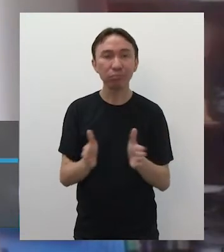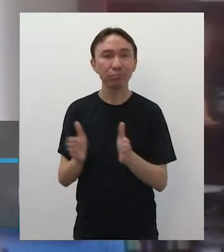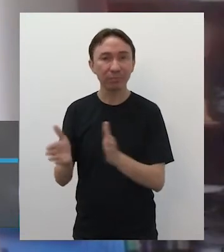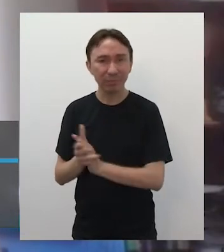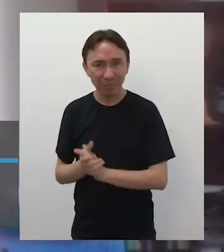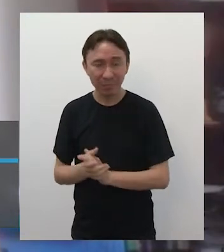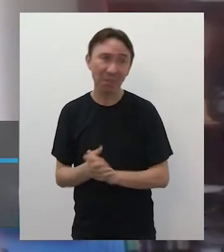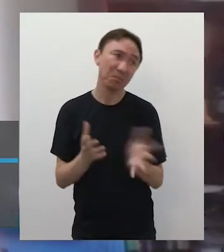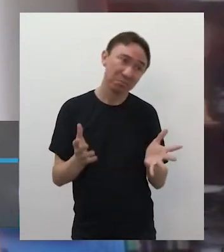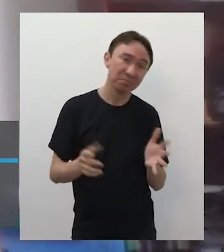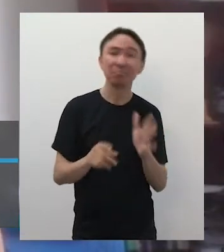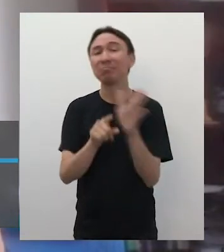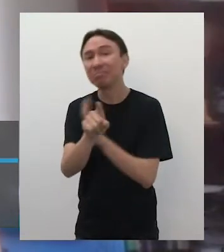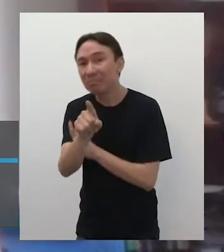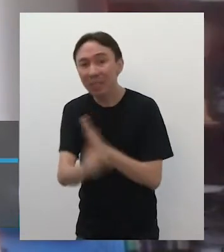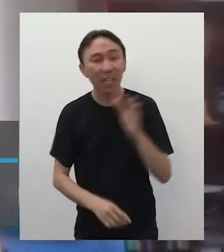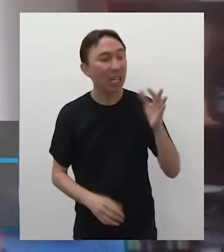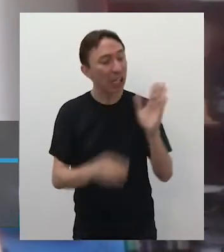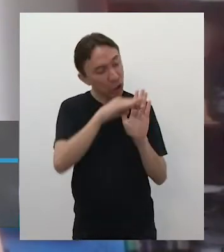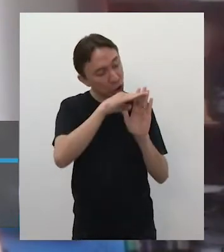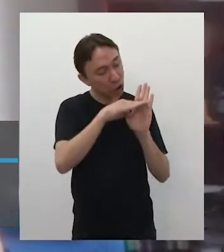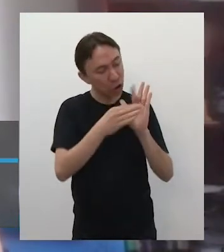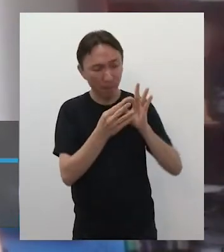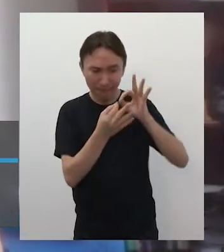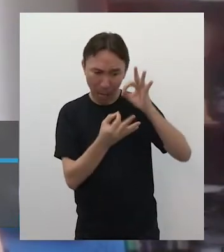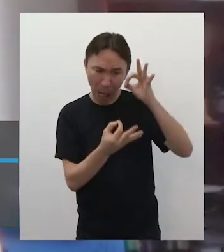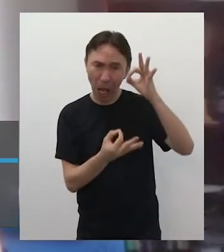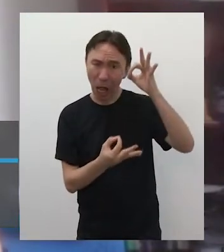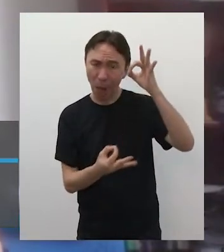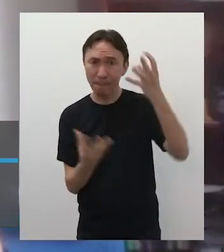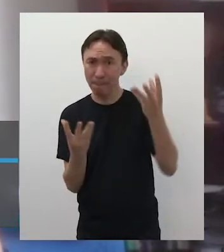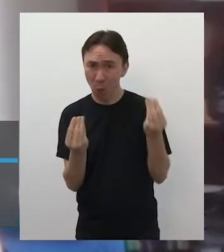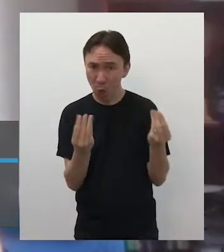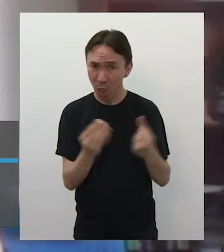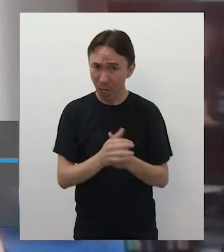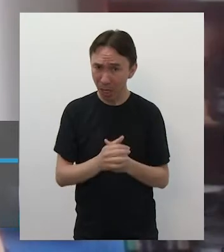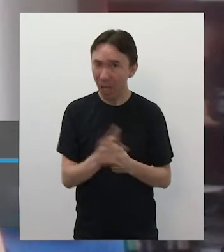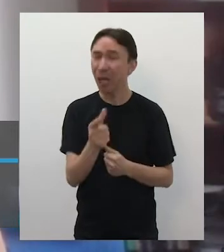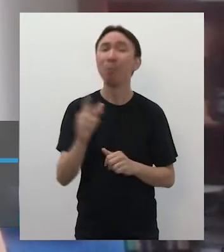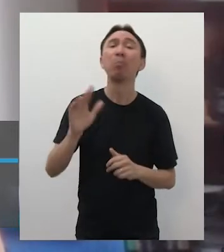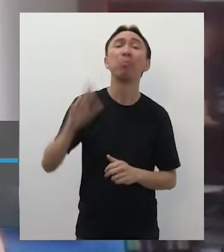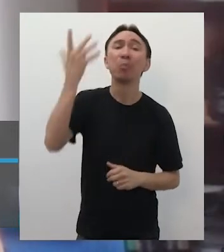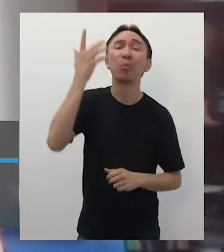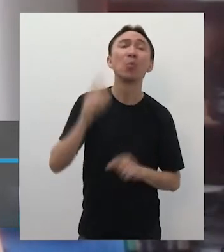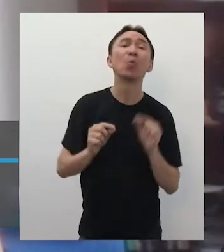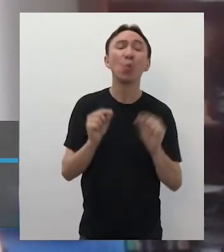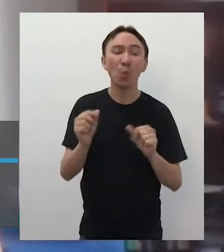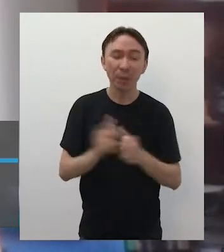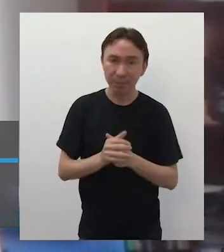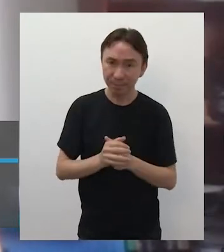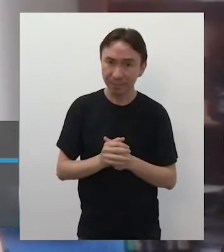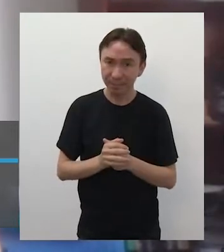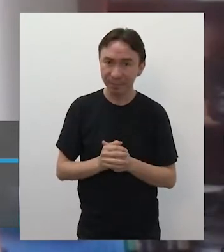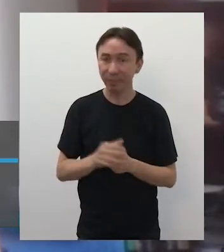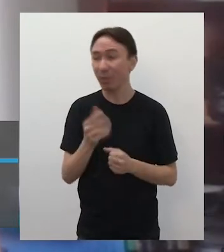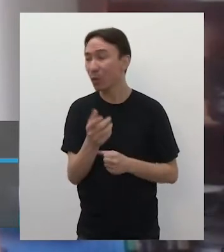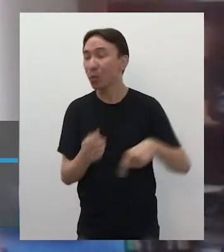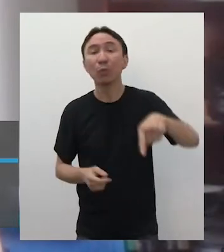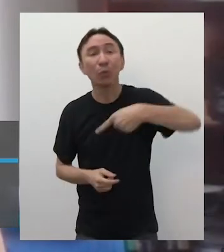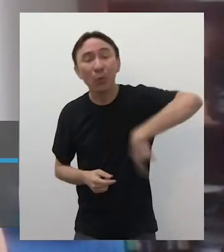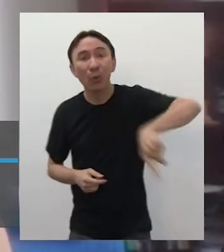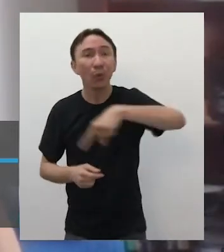em autogestão. Mas muitas vezes a gente tem uma lista que é interminável, que a gente fica com um frio